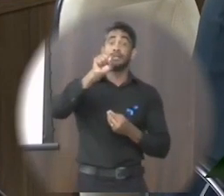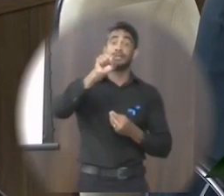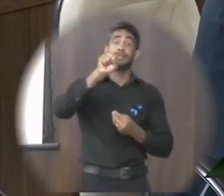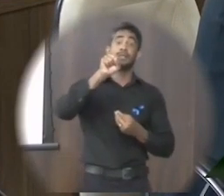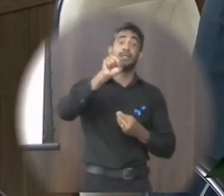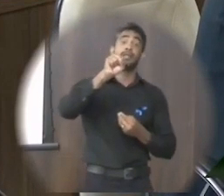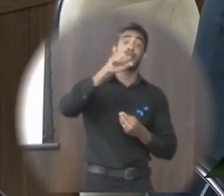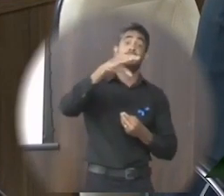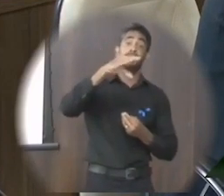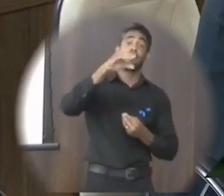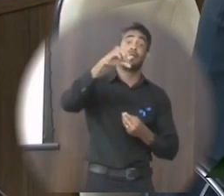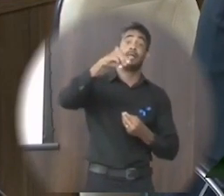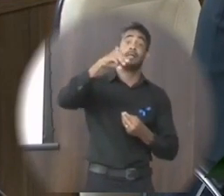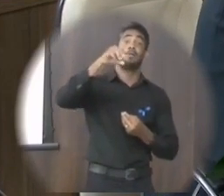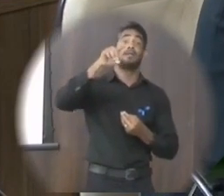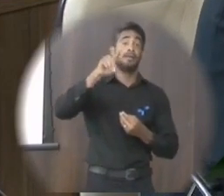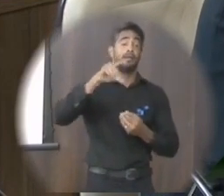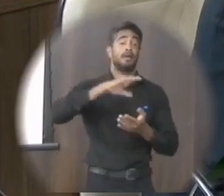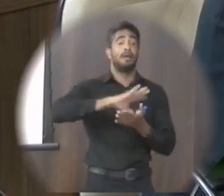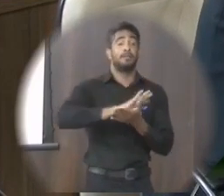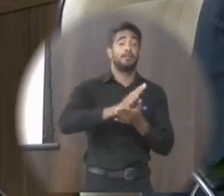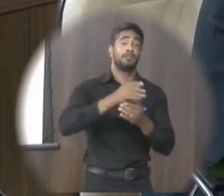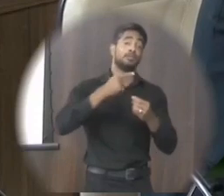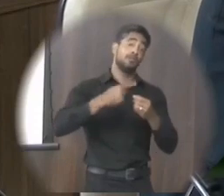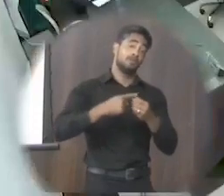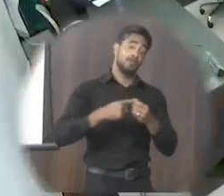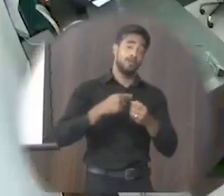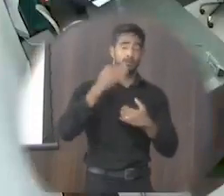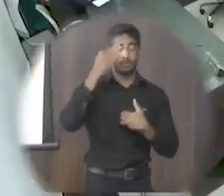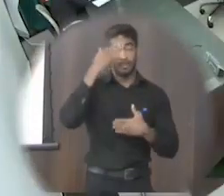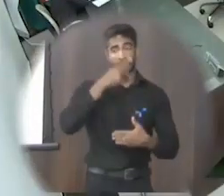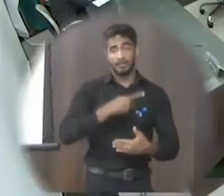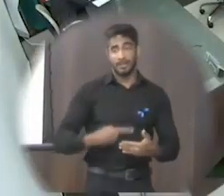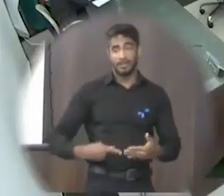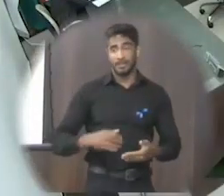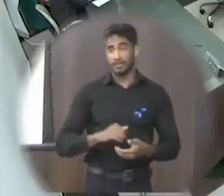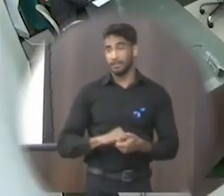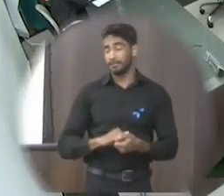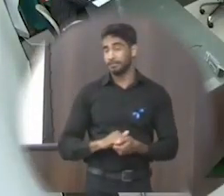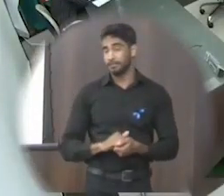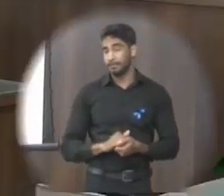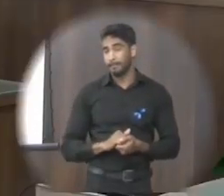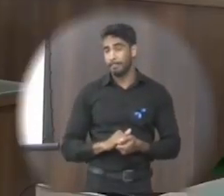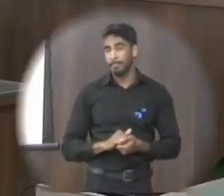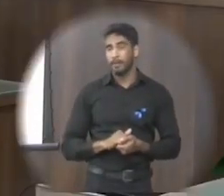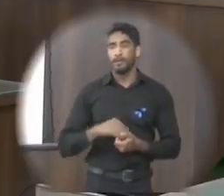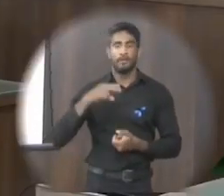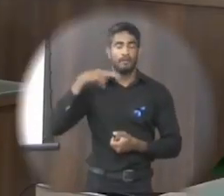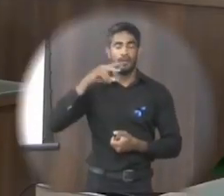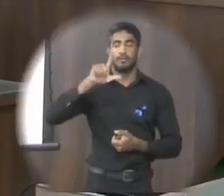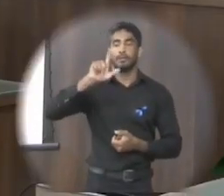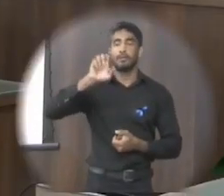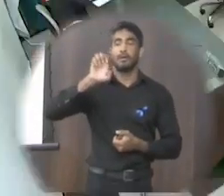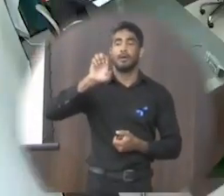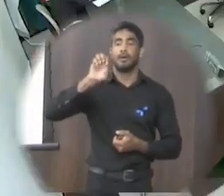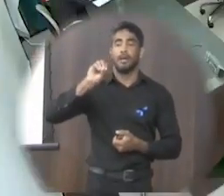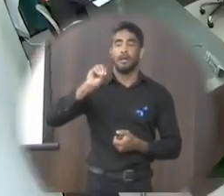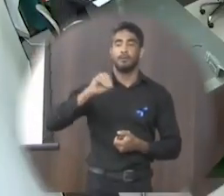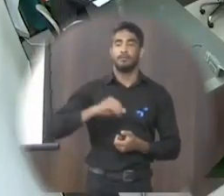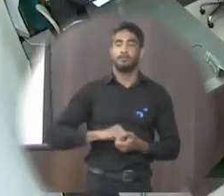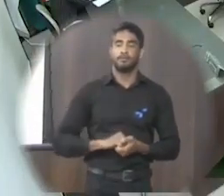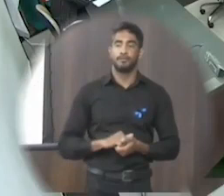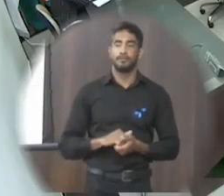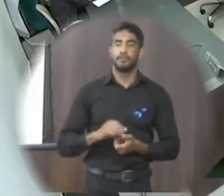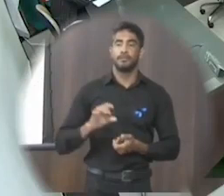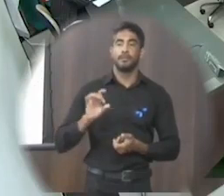vem verba, prejudica o município todo. Obrigado, presidente. Próximo, presidente. Vereador Léo, tem essa palavra.